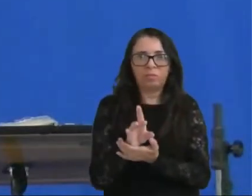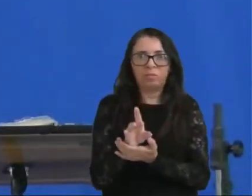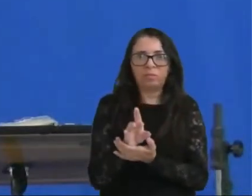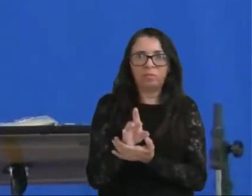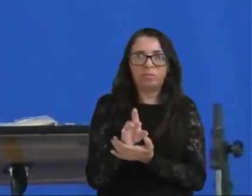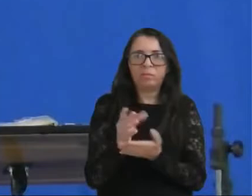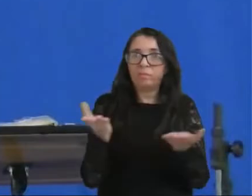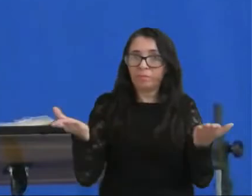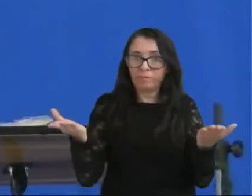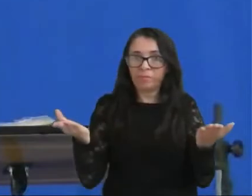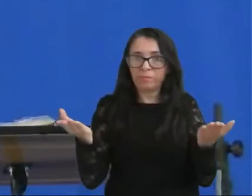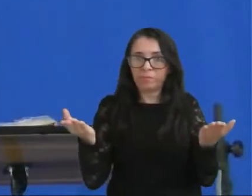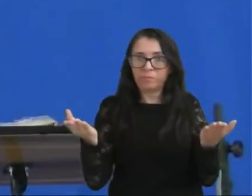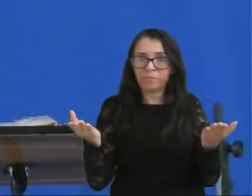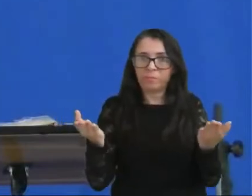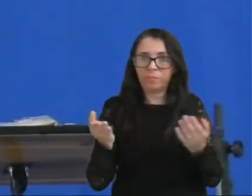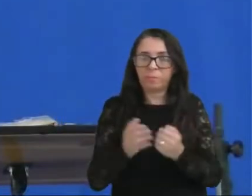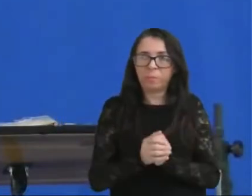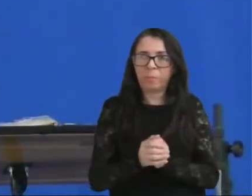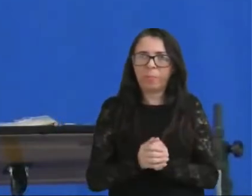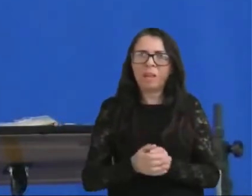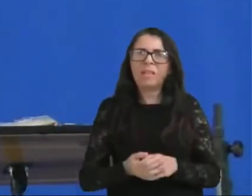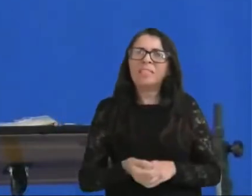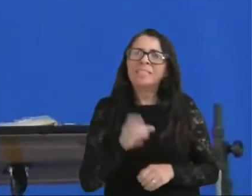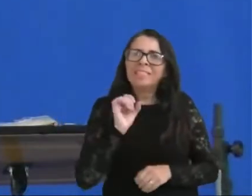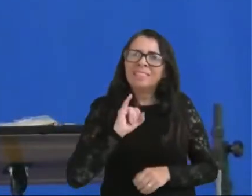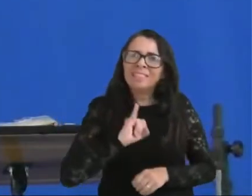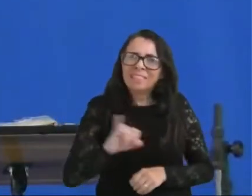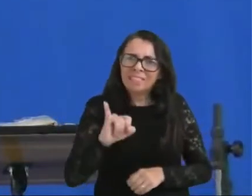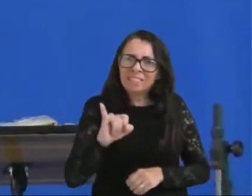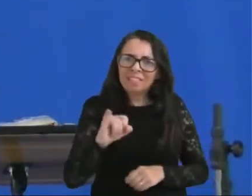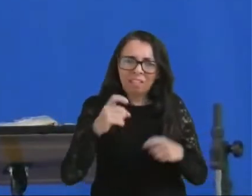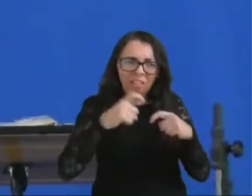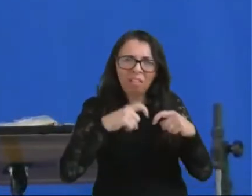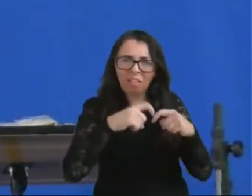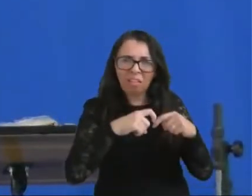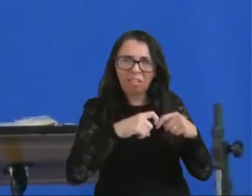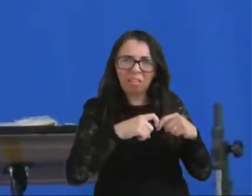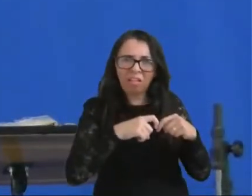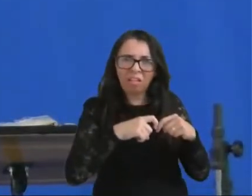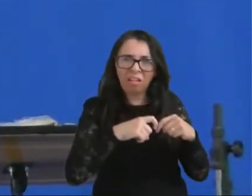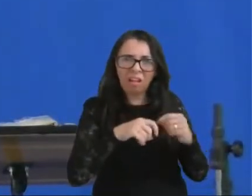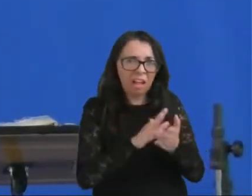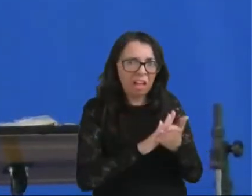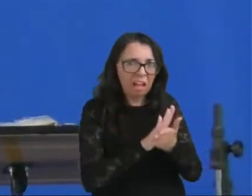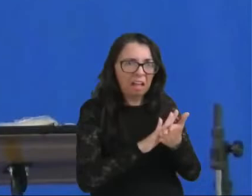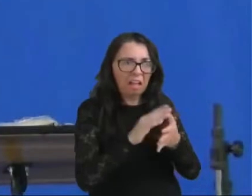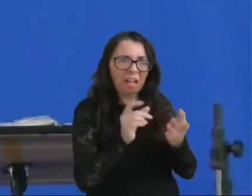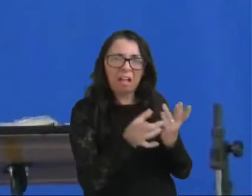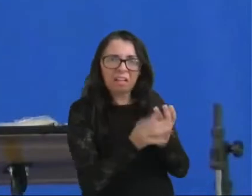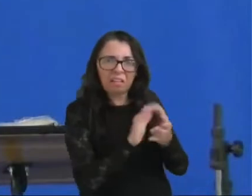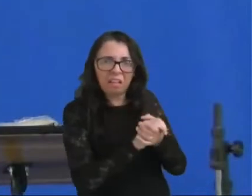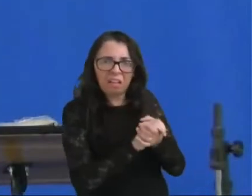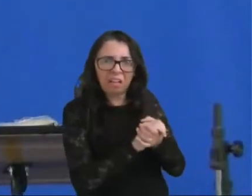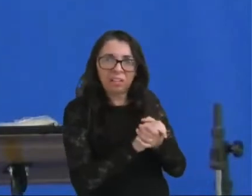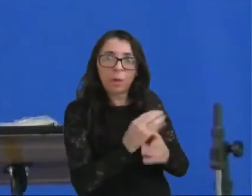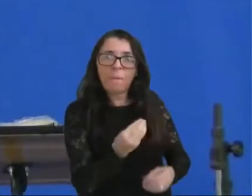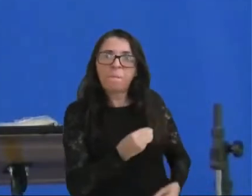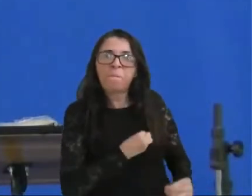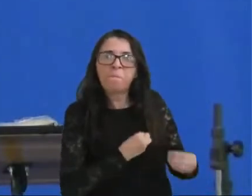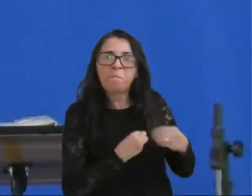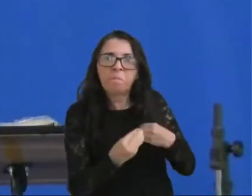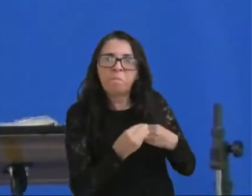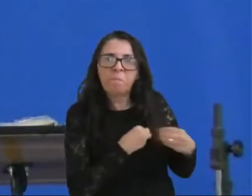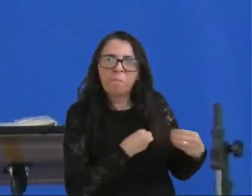imoralidade naquele período. Com toda a deliberação, com toda a liberdade que eles pregavam, que eles ensinavam, eles acabaram